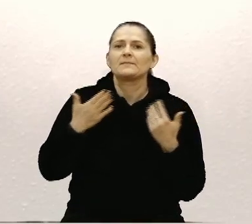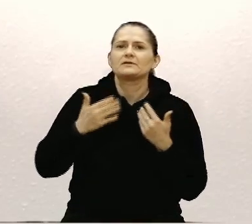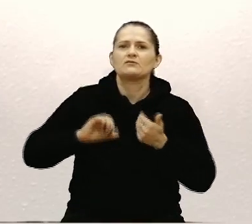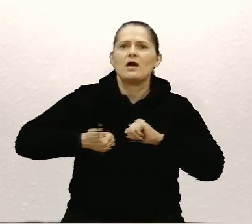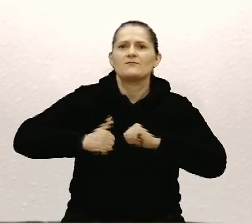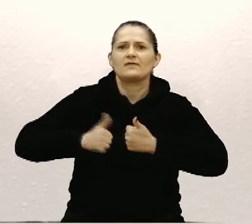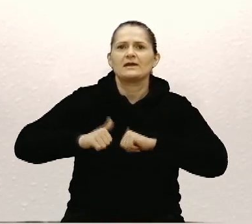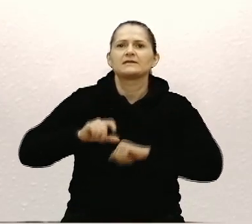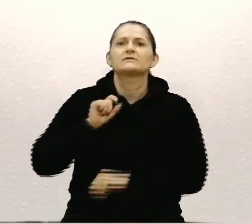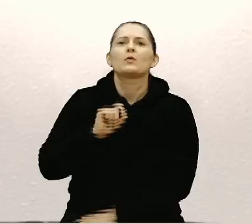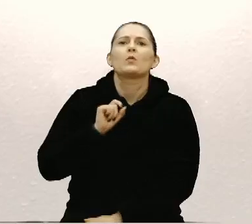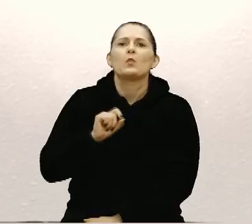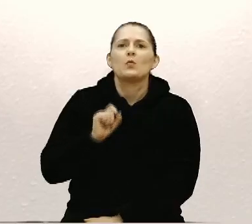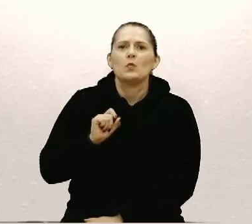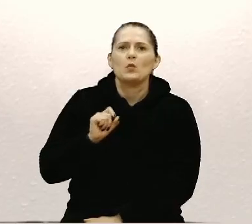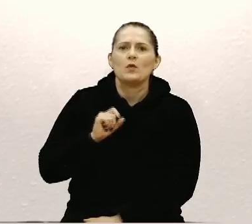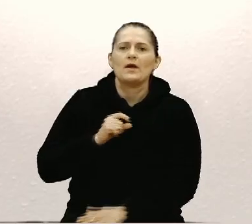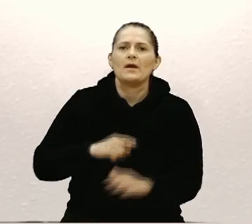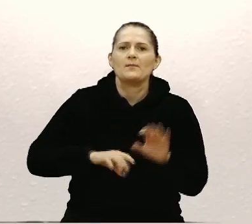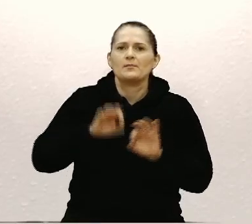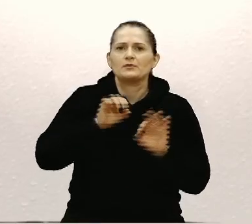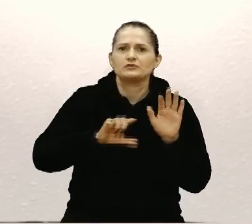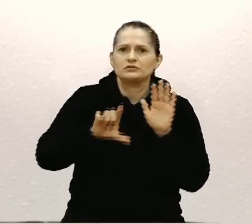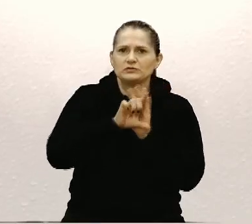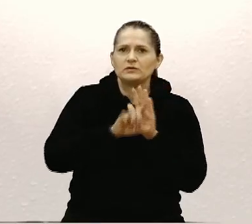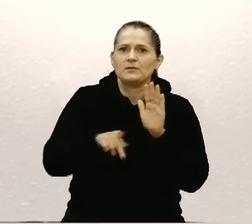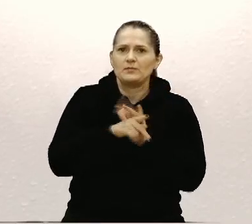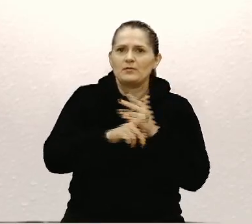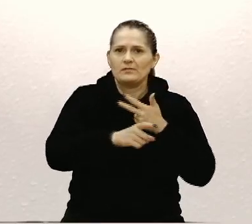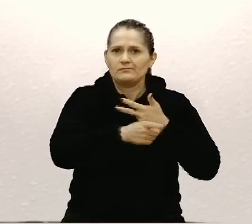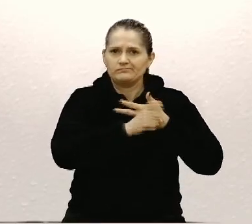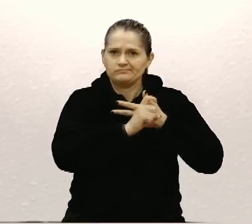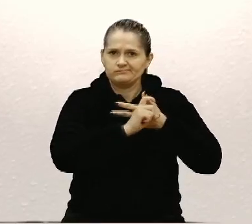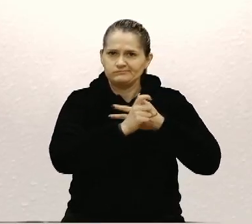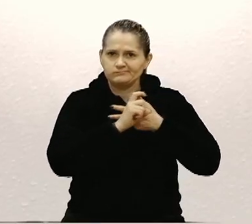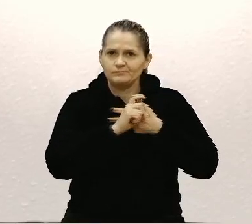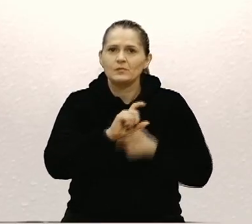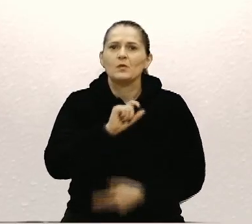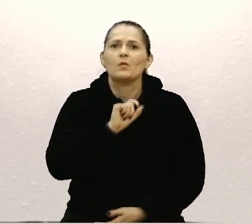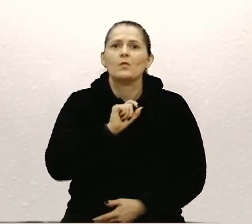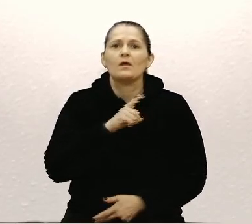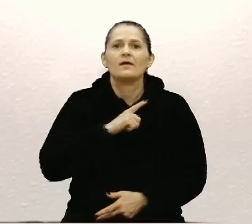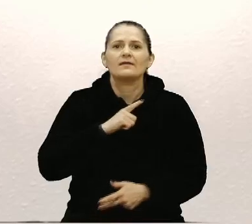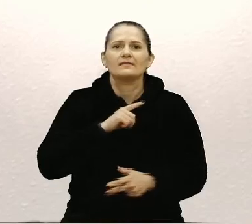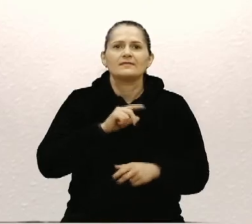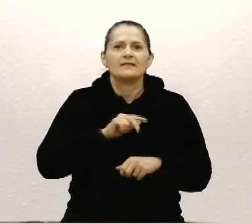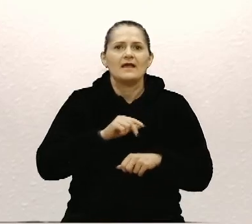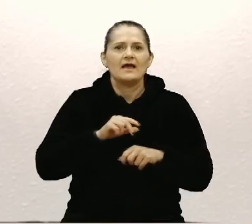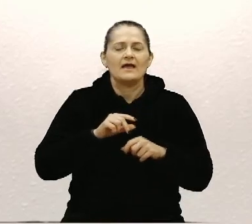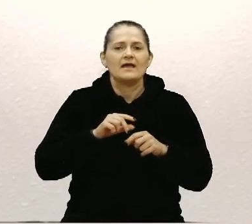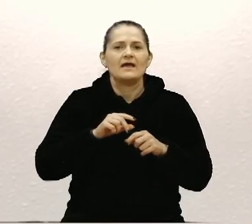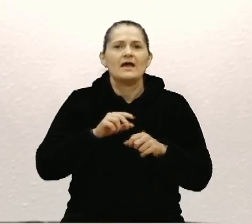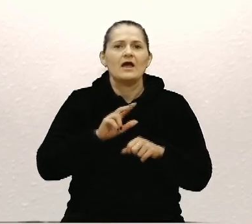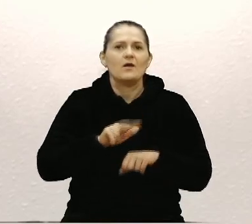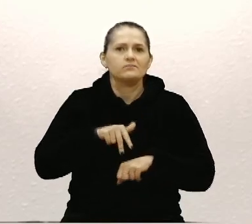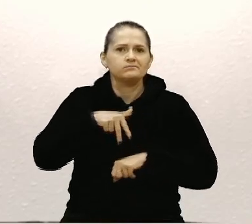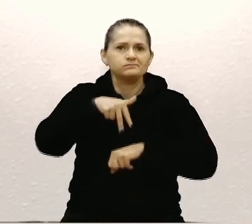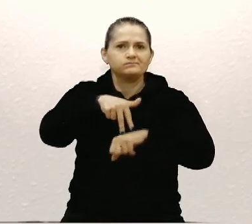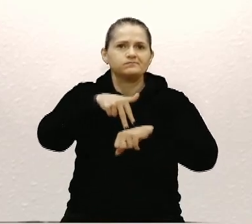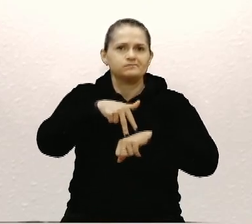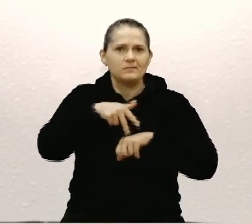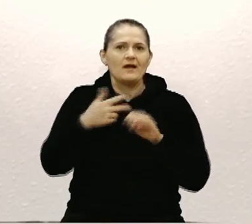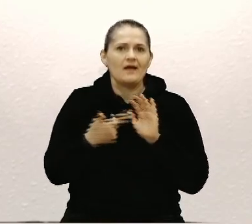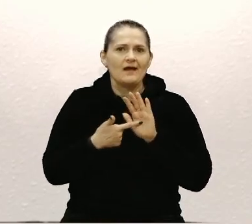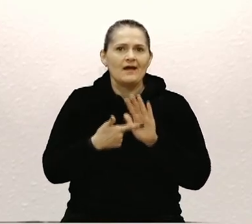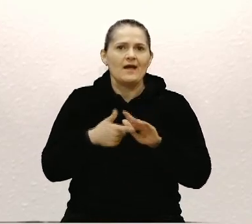parecer o projeto de lei acima descrito de autoria do Poder Executivo, que inclui o concerto de moda da Serra Gaúcha no calendário oficial